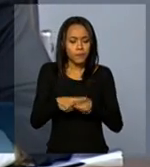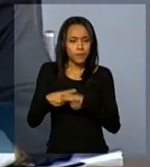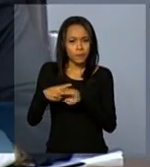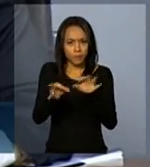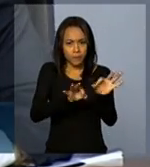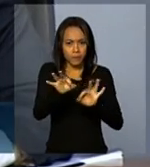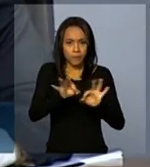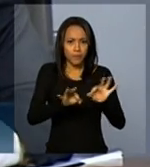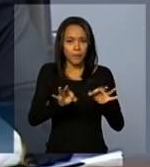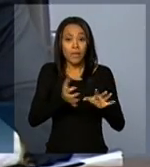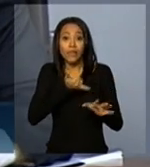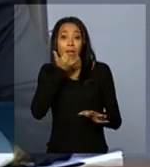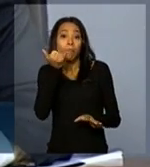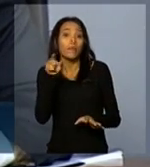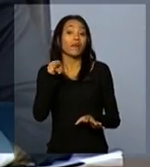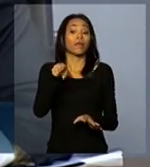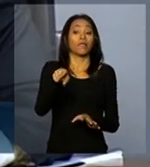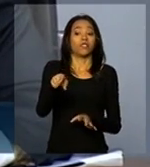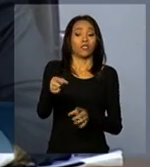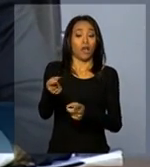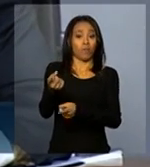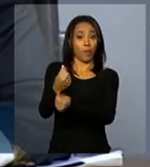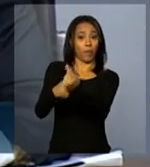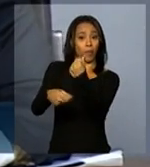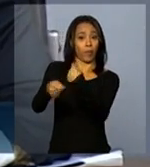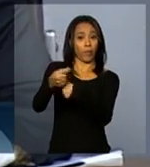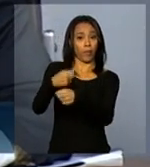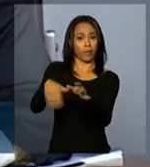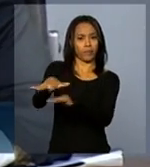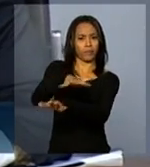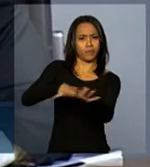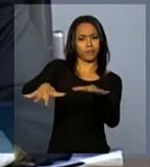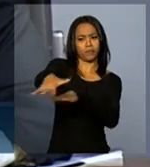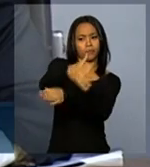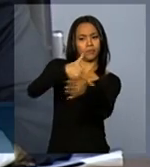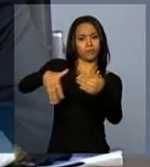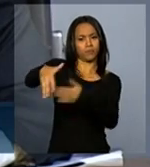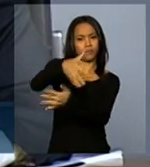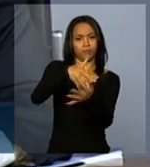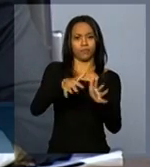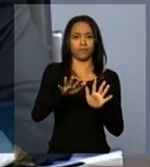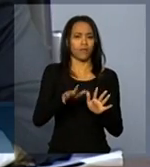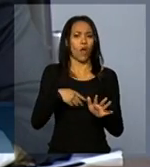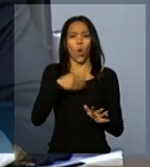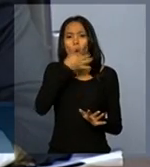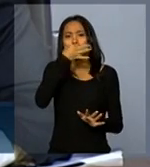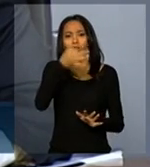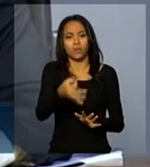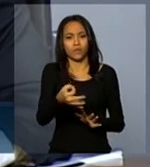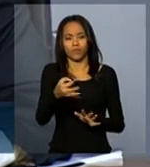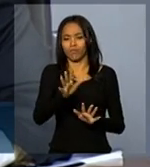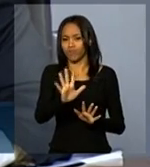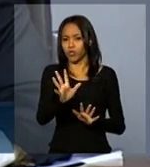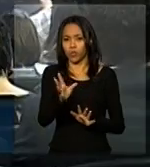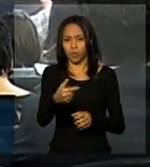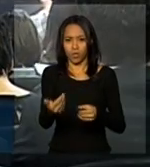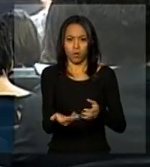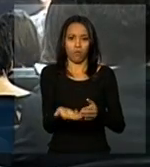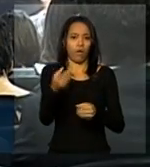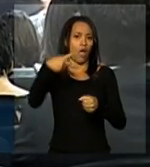economia que vai ocorrer. Ah, nenhum comentário, cara, sobre gasolina.